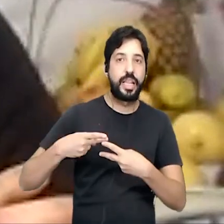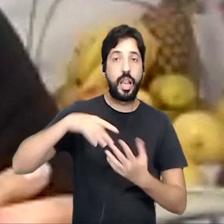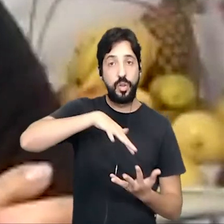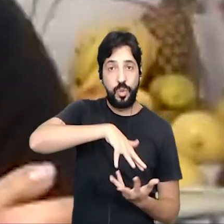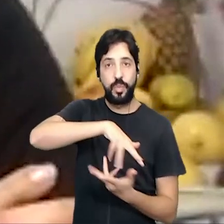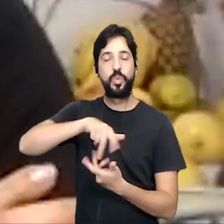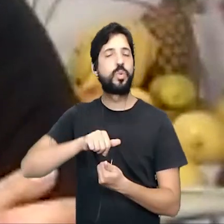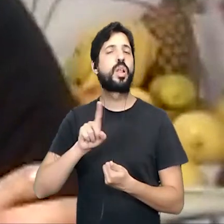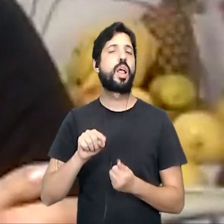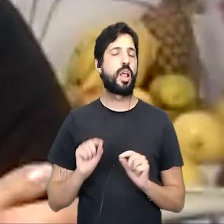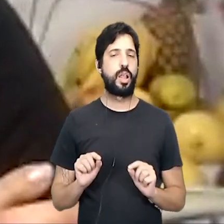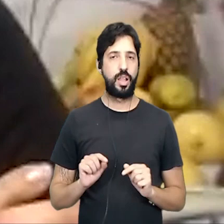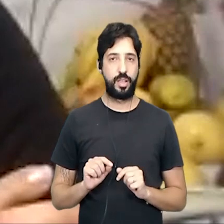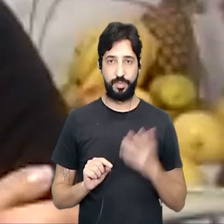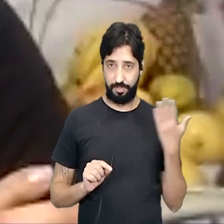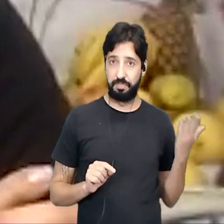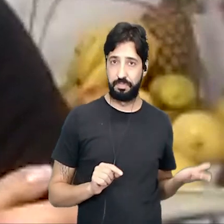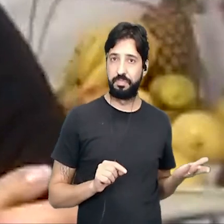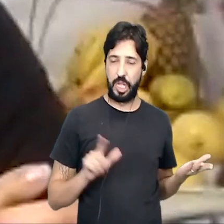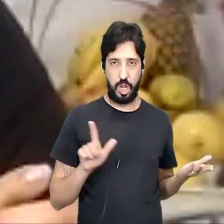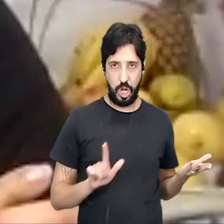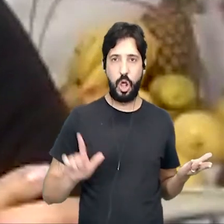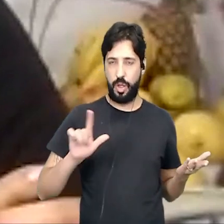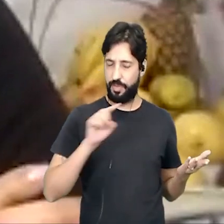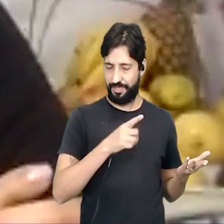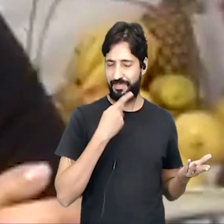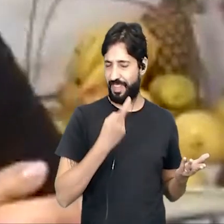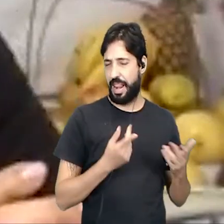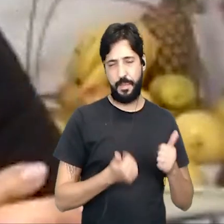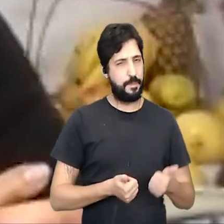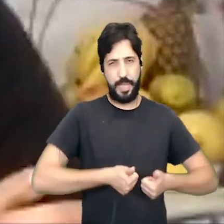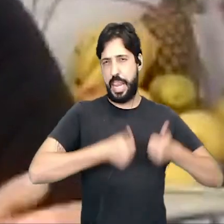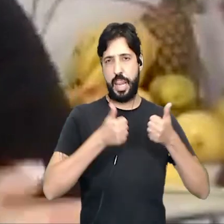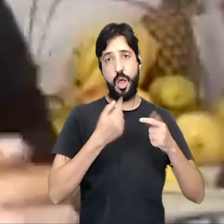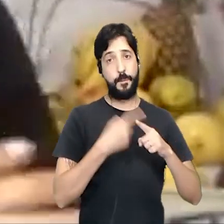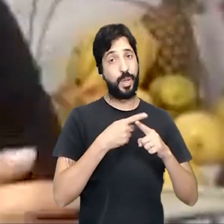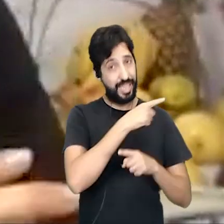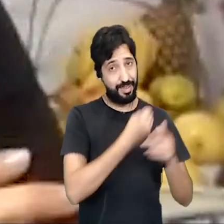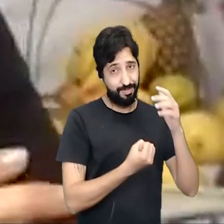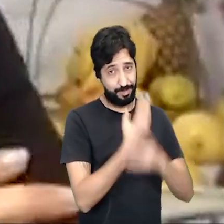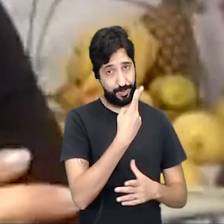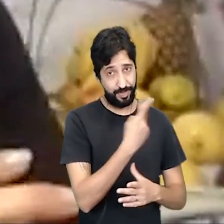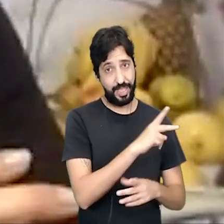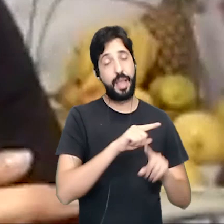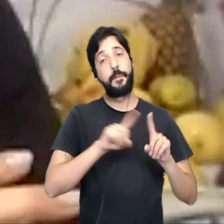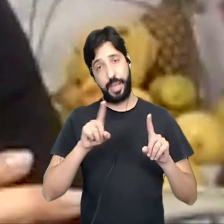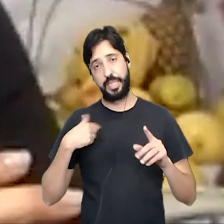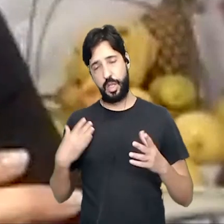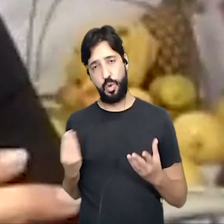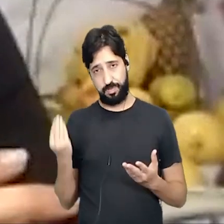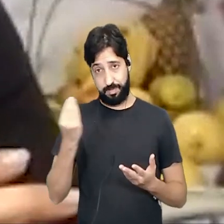de ancestralidade, de mundo, que o Ailton, né, claro, sempre pode falar melhor, que é